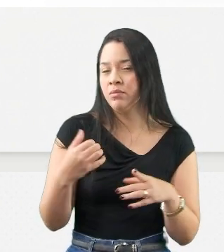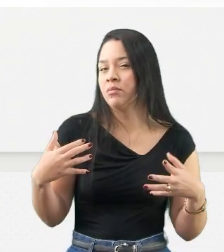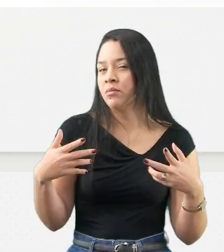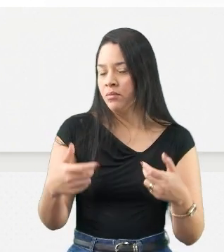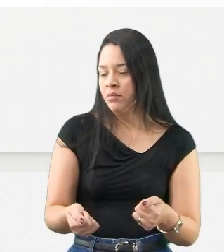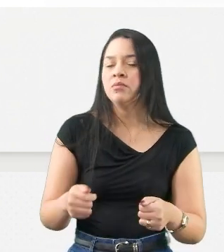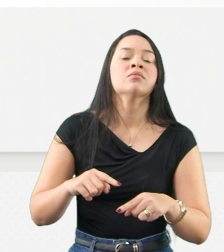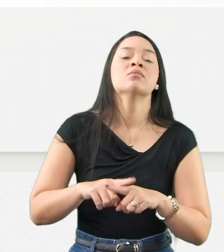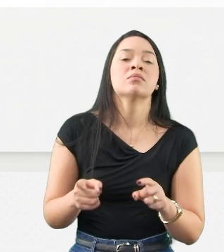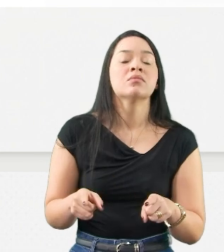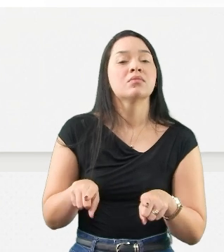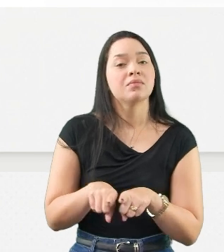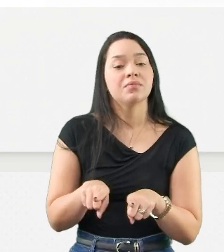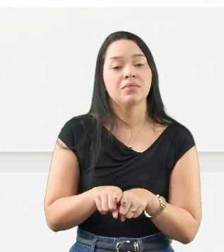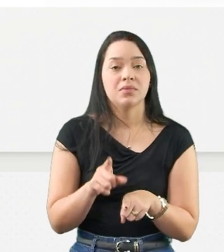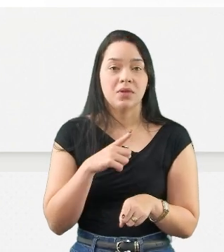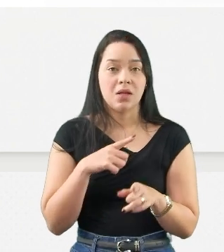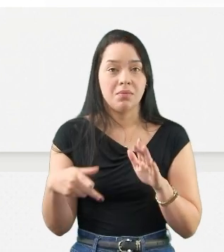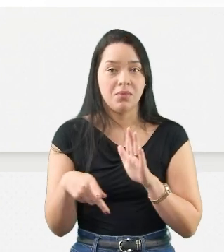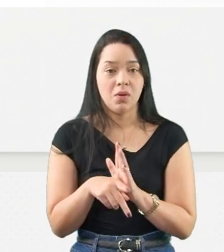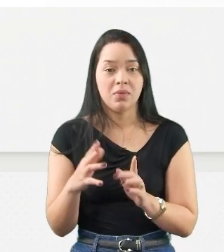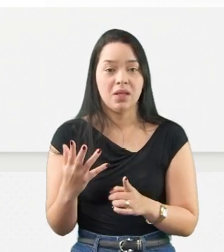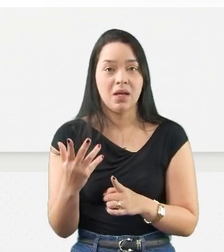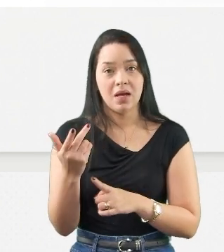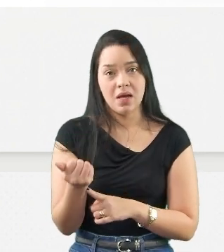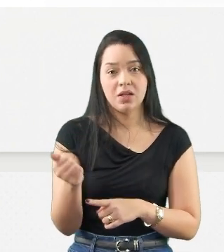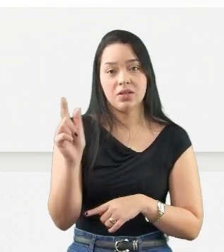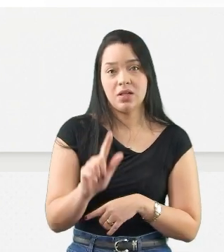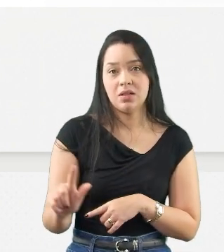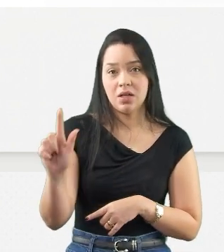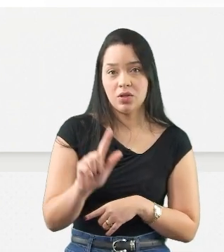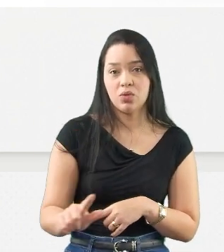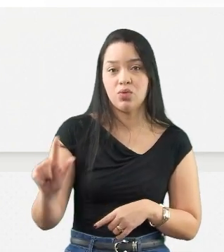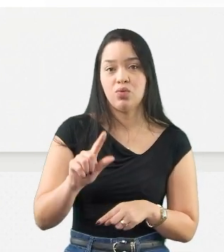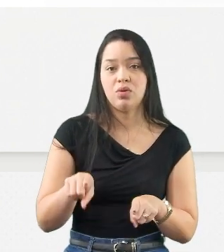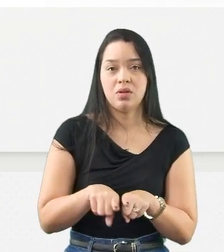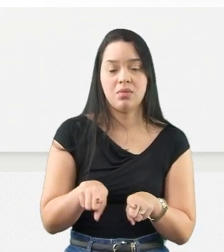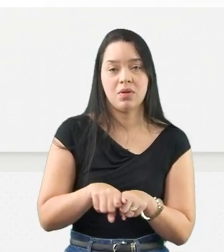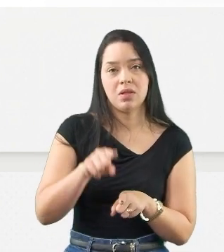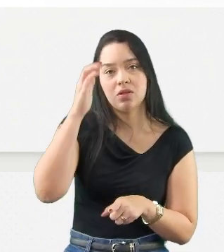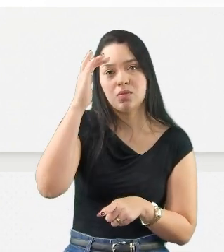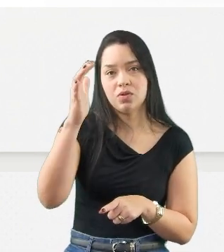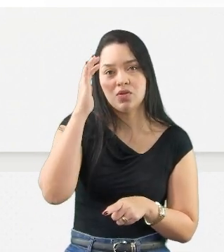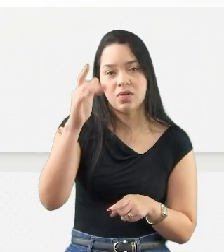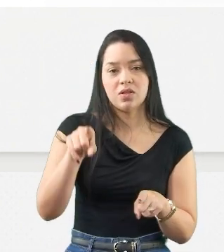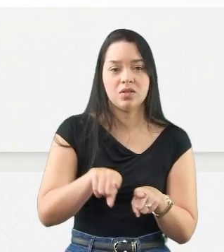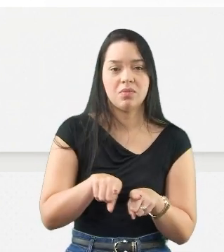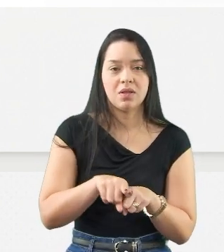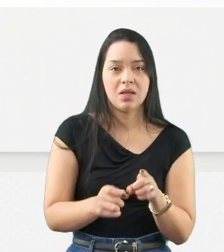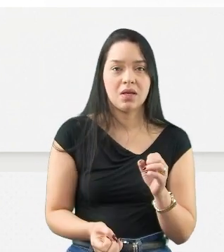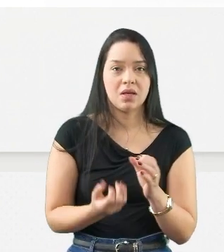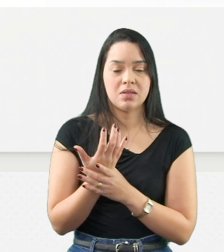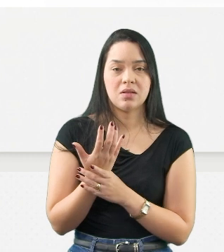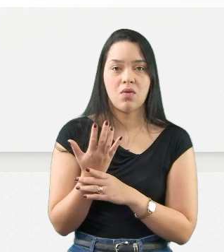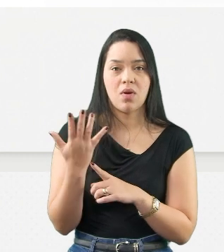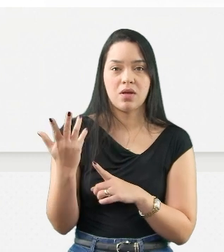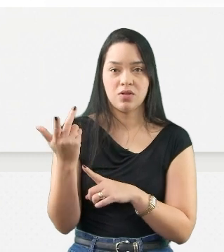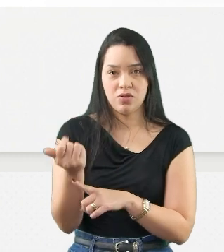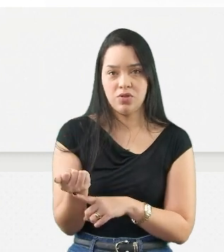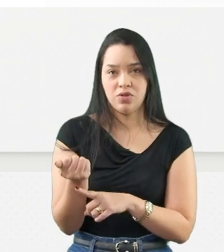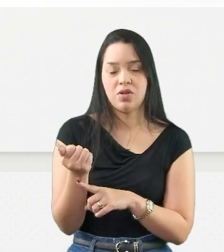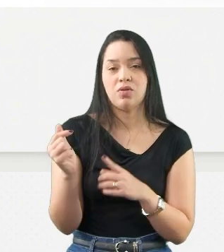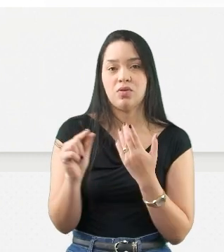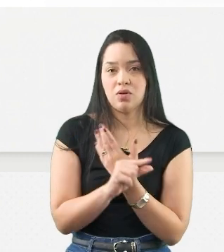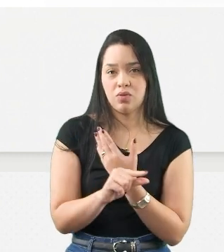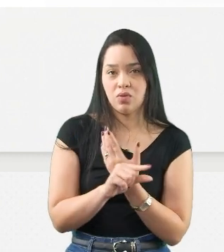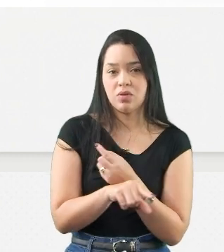todo, mas trazendo para o viés da arte, né? Da literatura, da subjetividade e da criação artística, né, dos autores